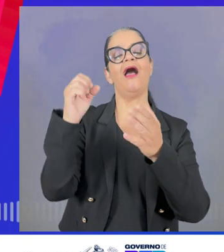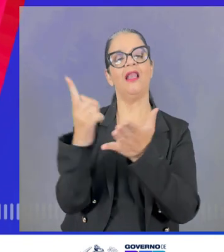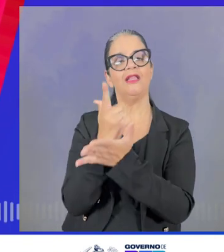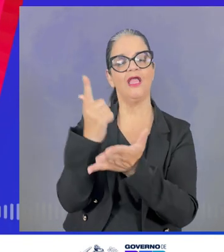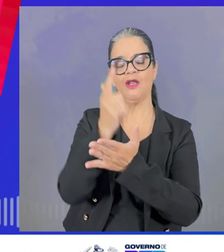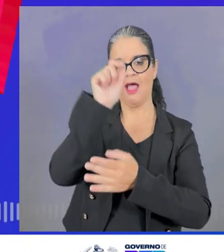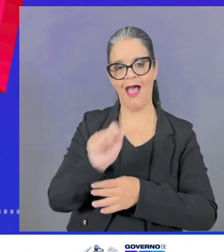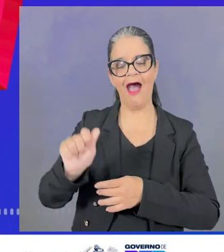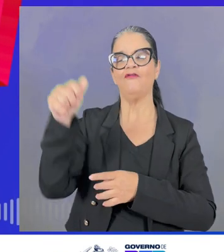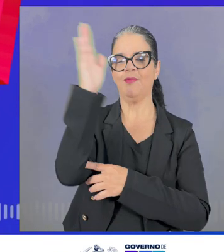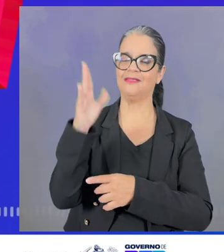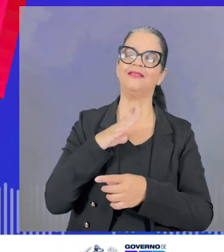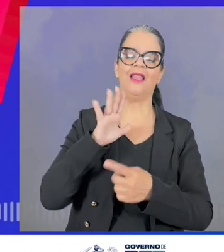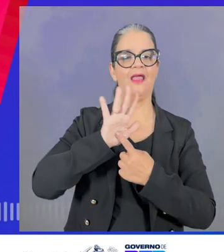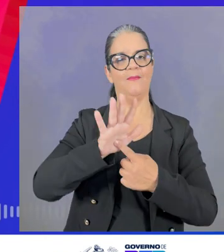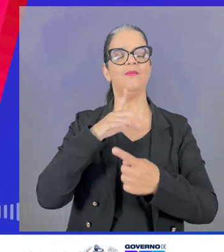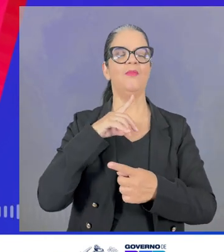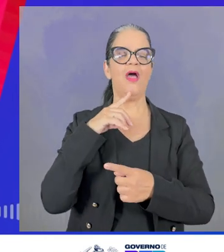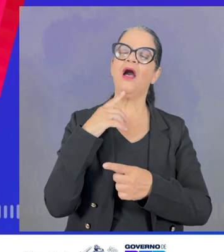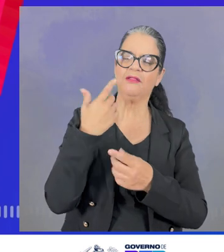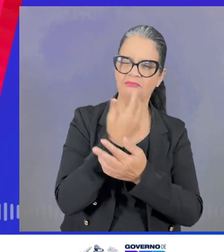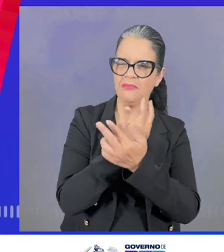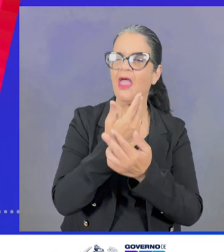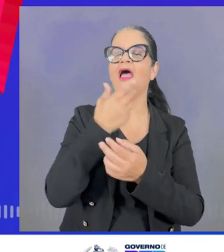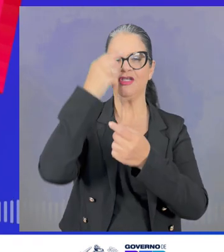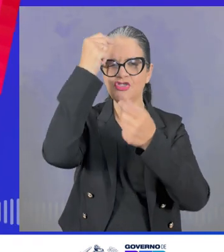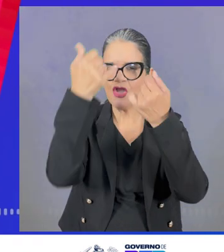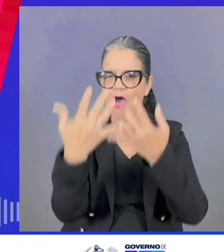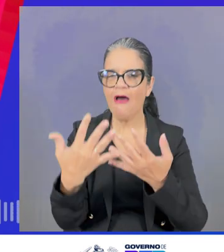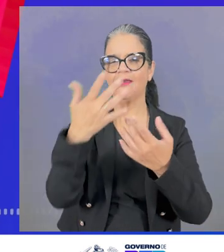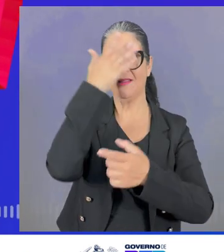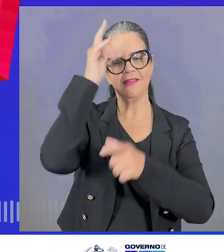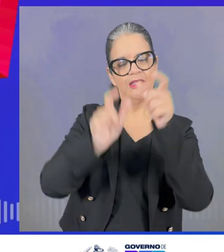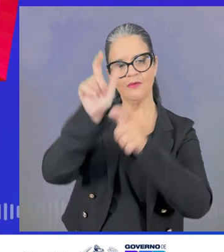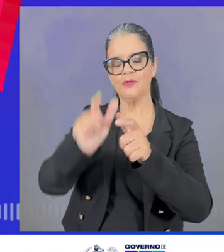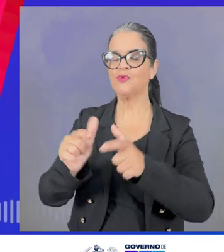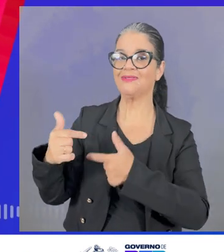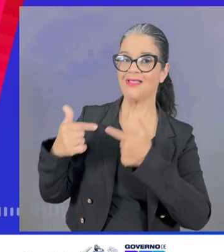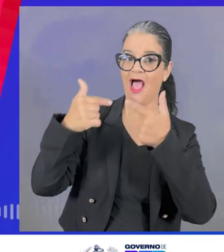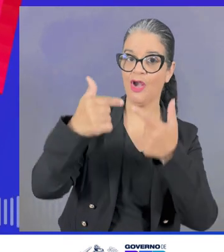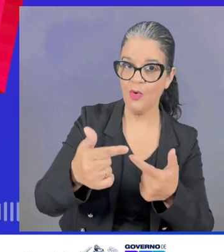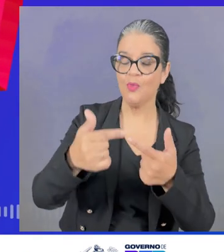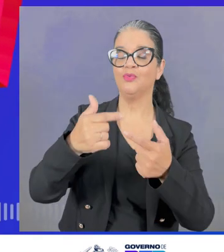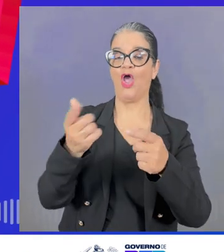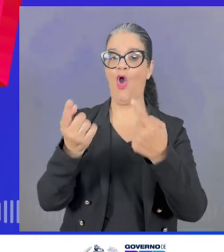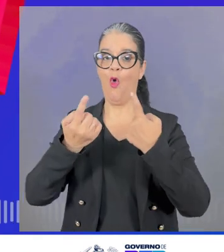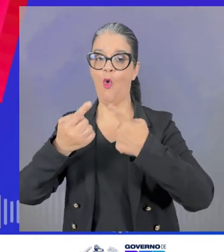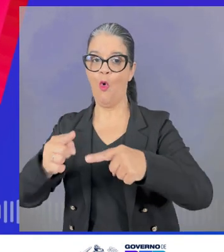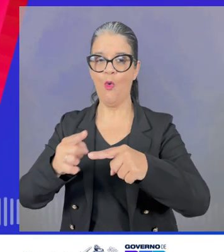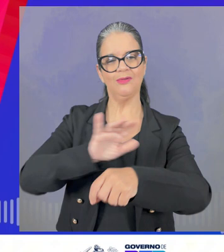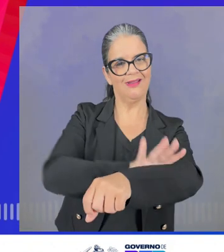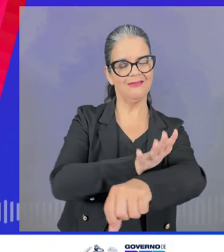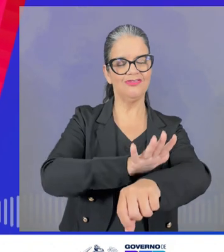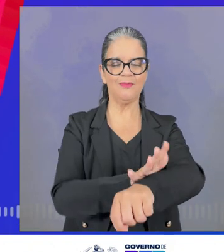busca retratar as experiências dos afro accidentes trazendo à luz a luta contra a a discriminação e o